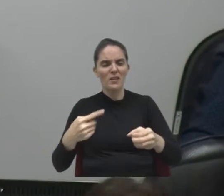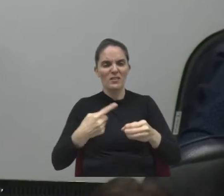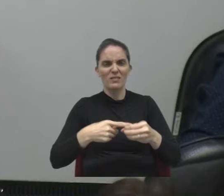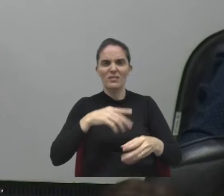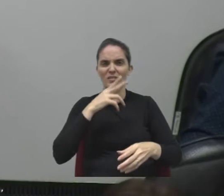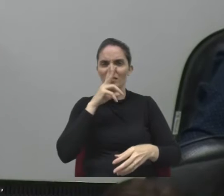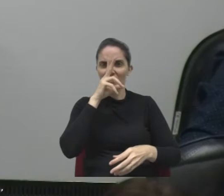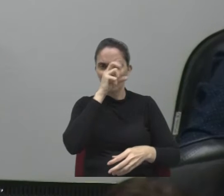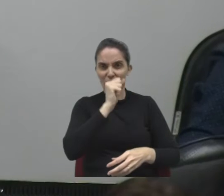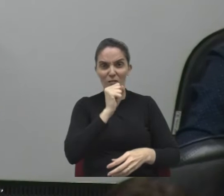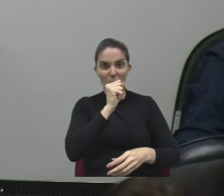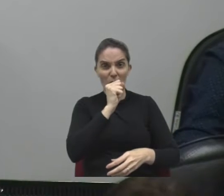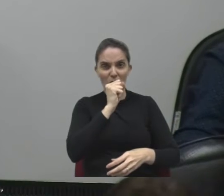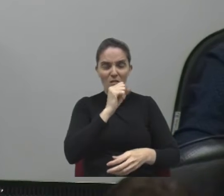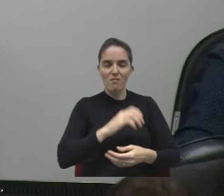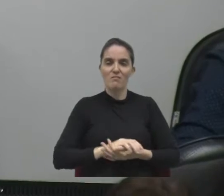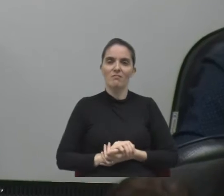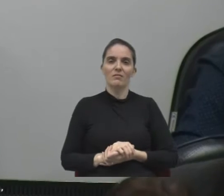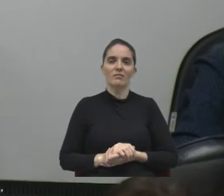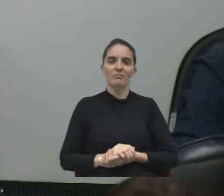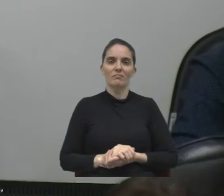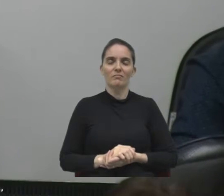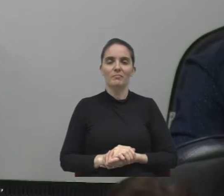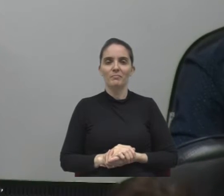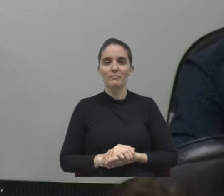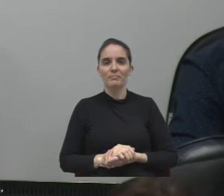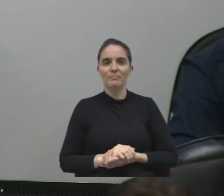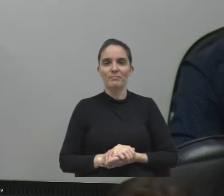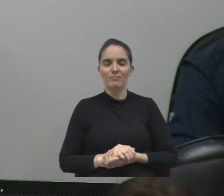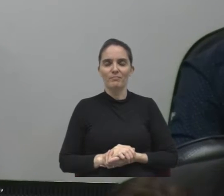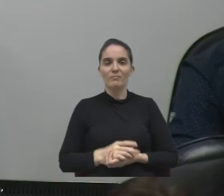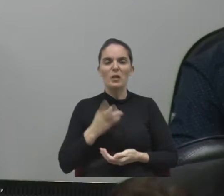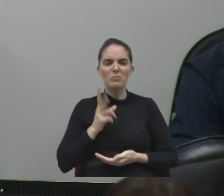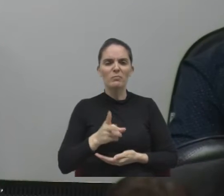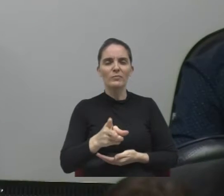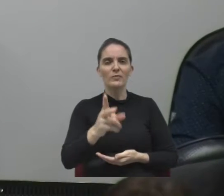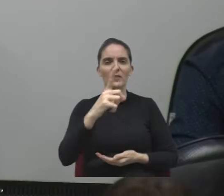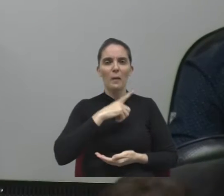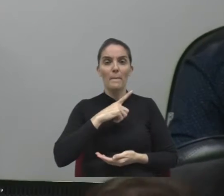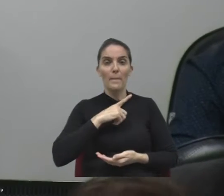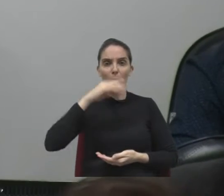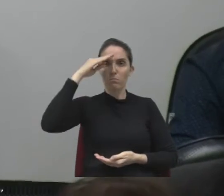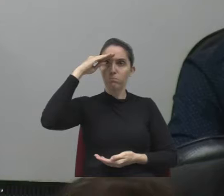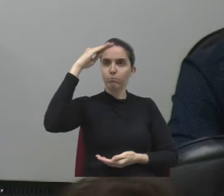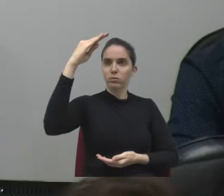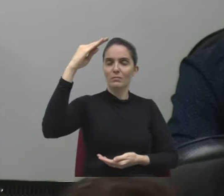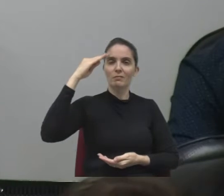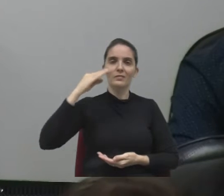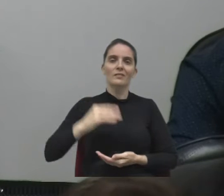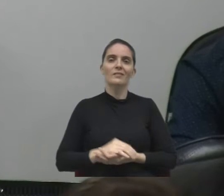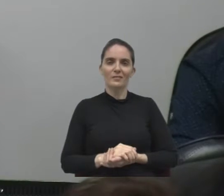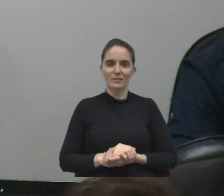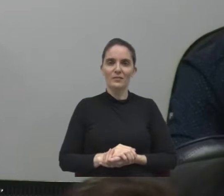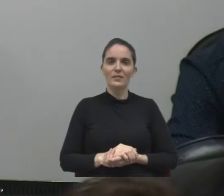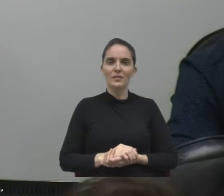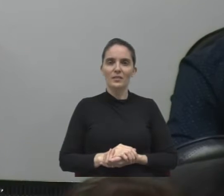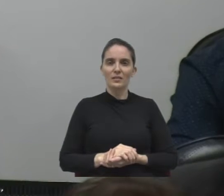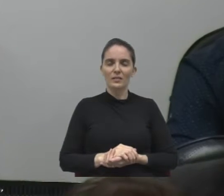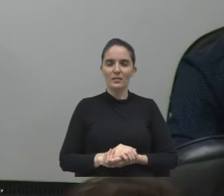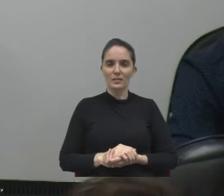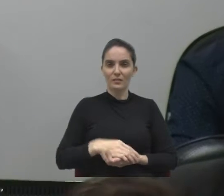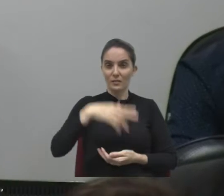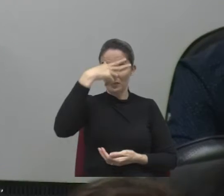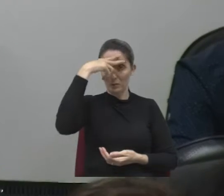que jamais nós percamos o tiro de guerra da nossa cidade, e que o Poder Executivo possa ajudar cada